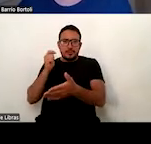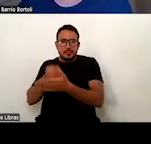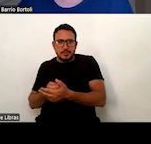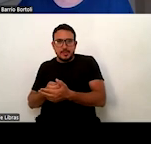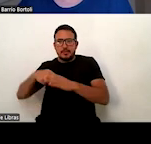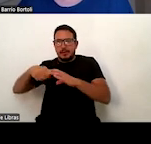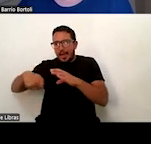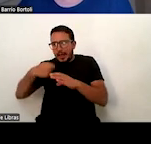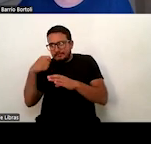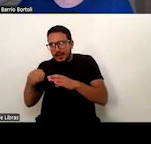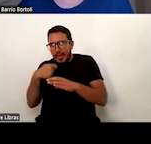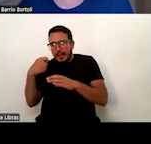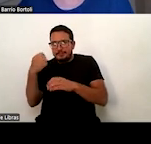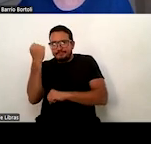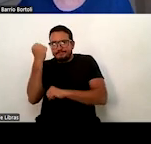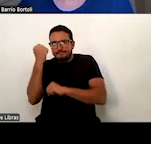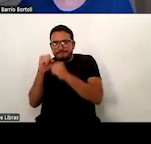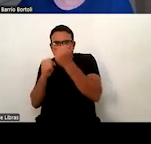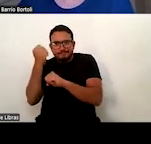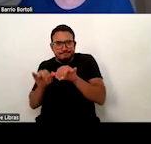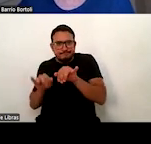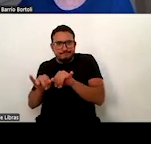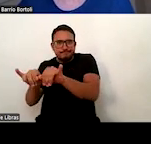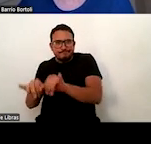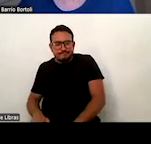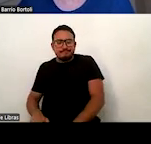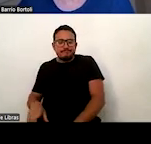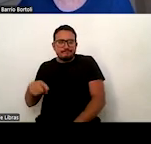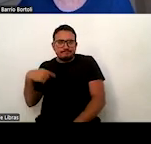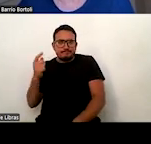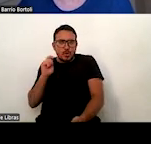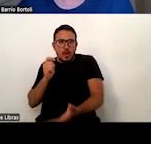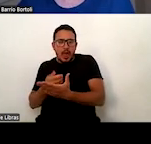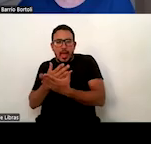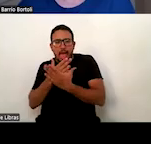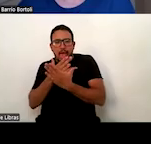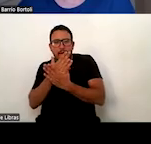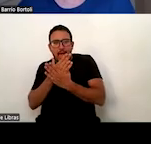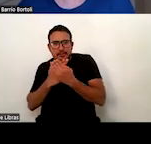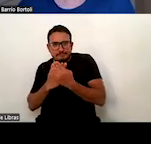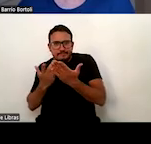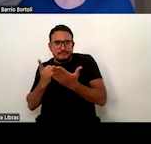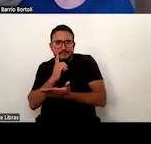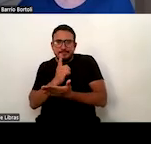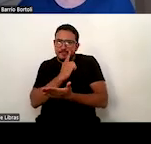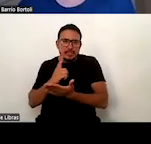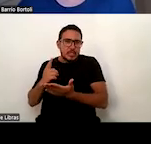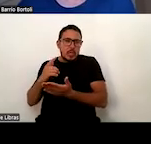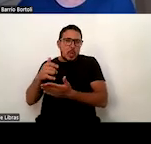fast food, alimentos processados, cheios de gordura, com muito